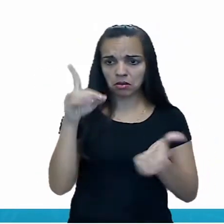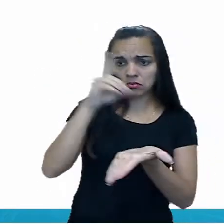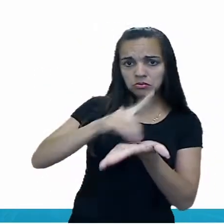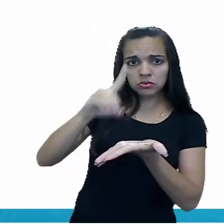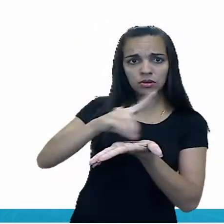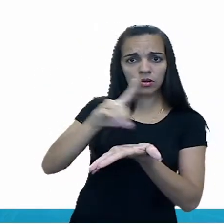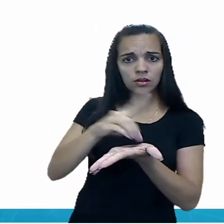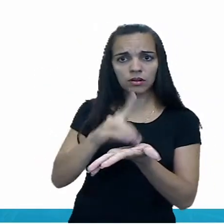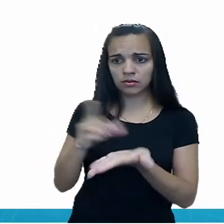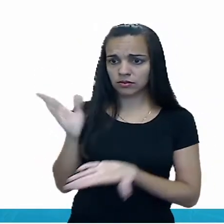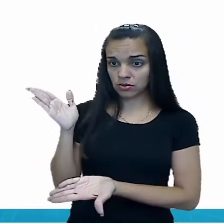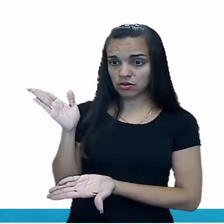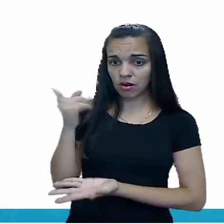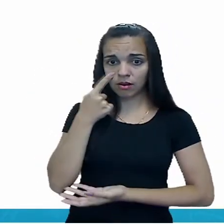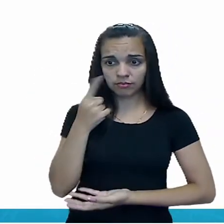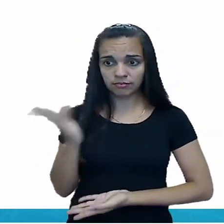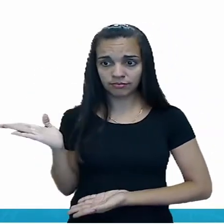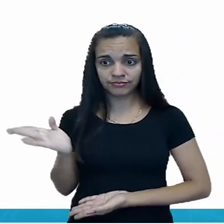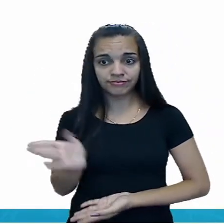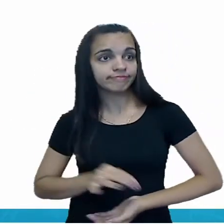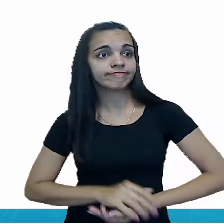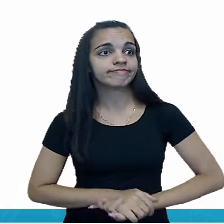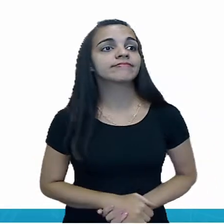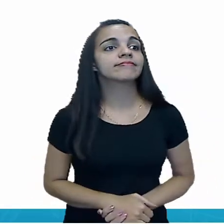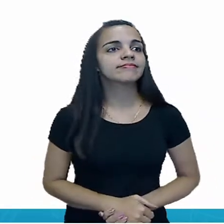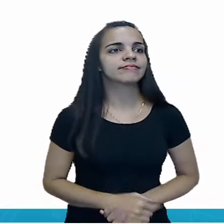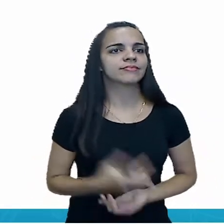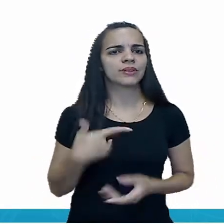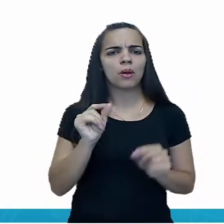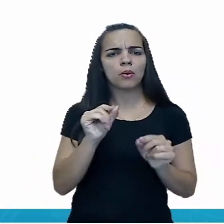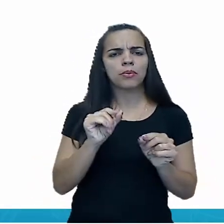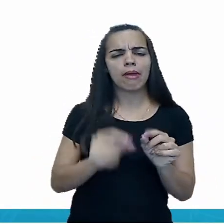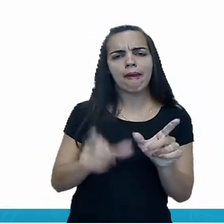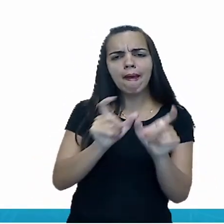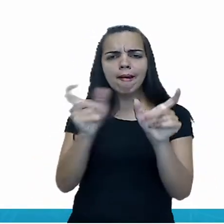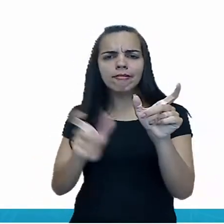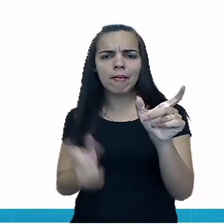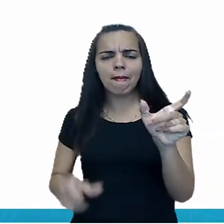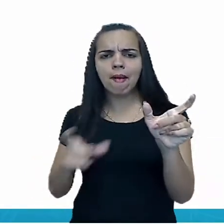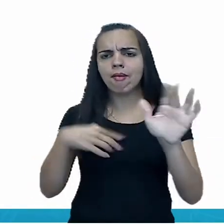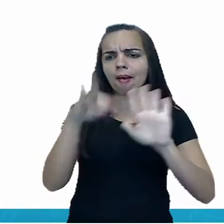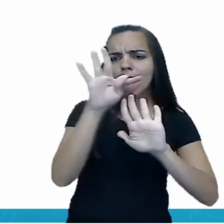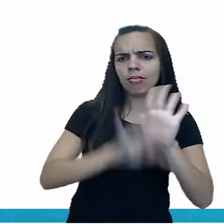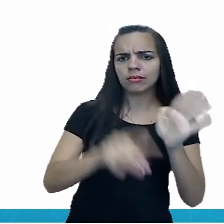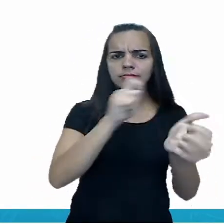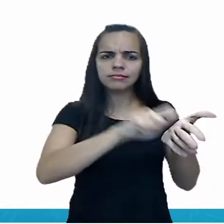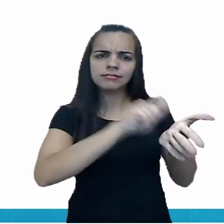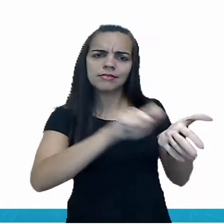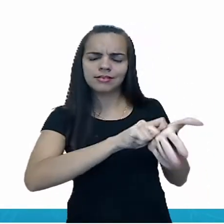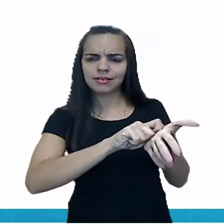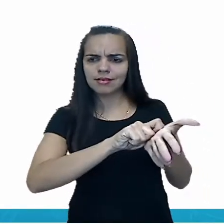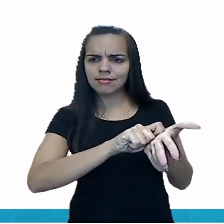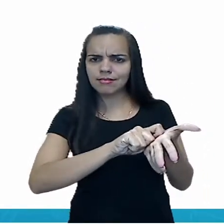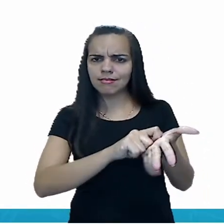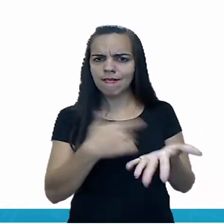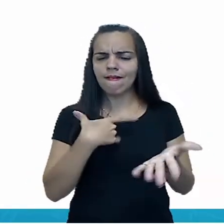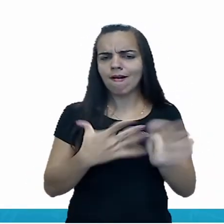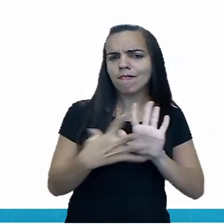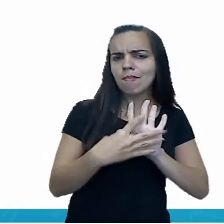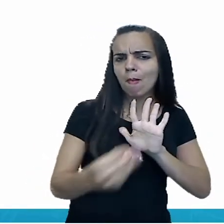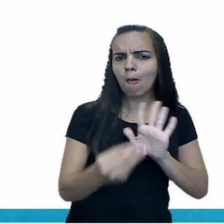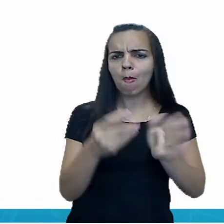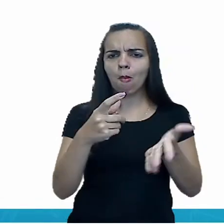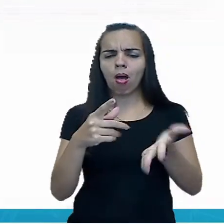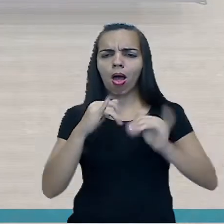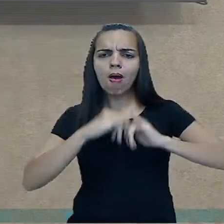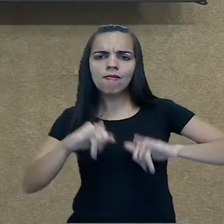Isso é um verbete. Mas então, o verbete é um texto escrito de caráter informativo, não é mesmo? Ele vai